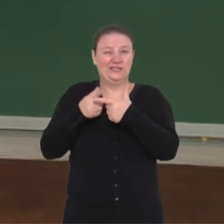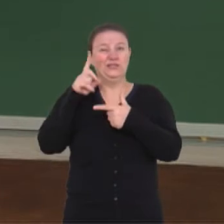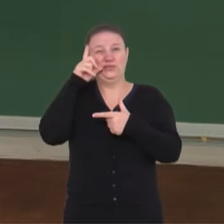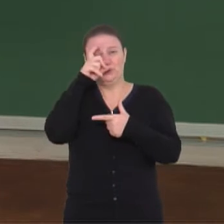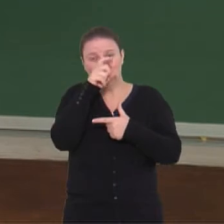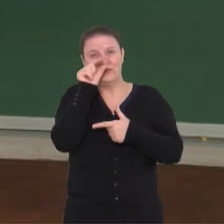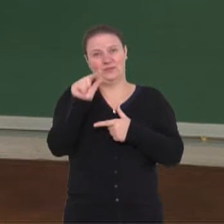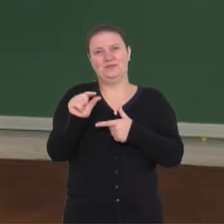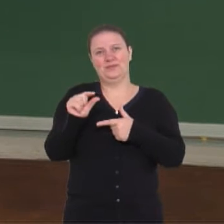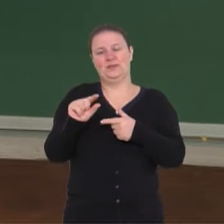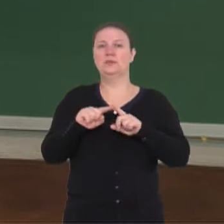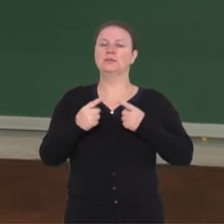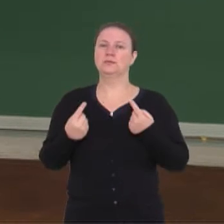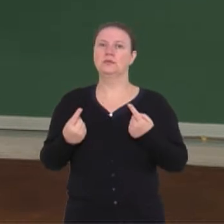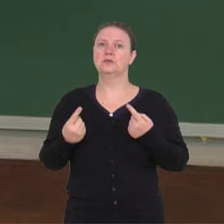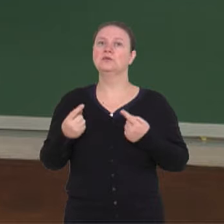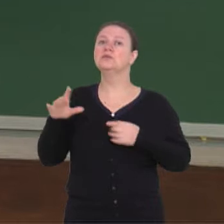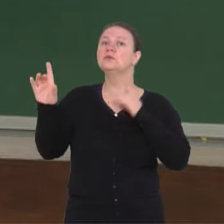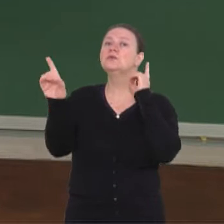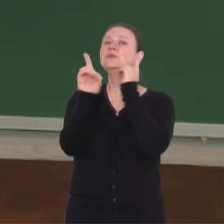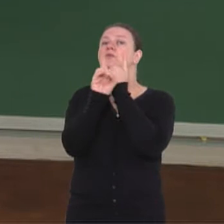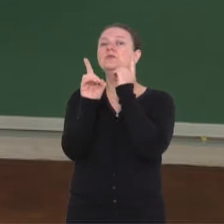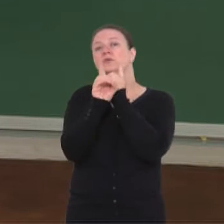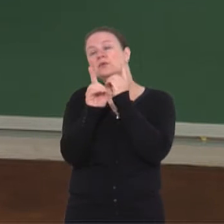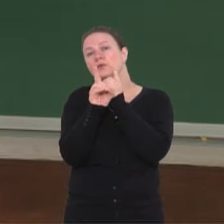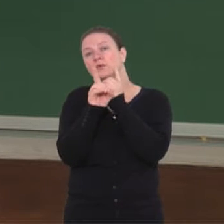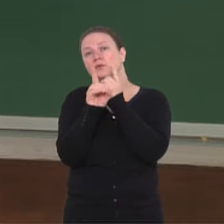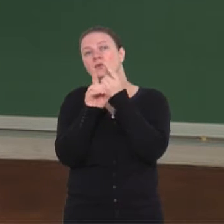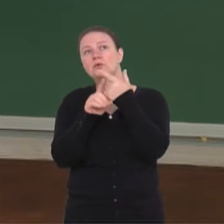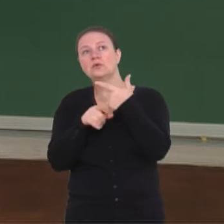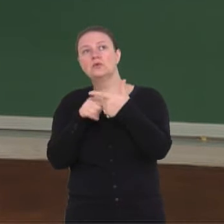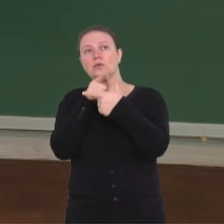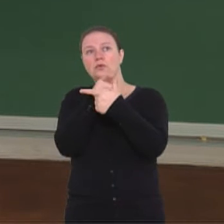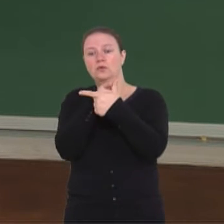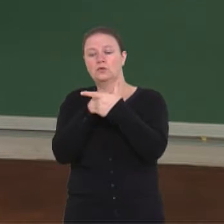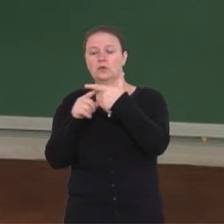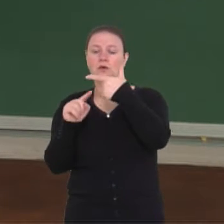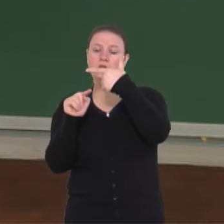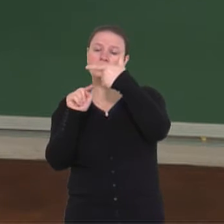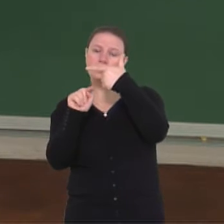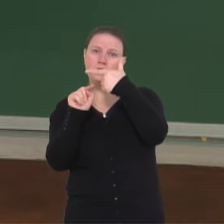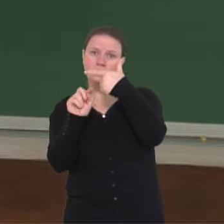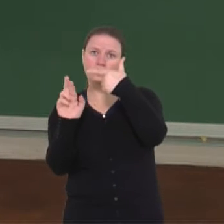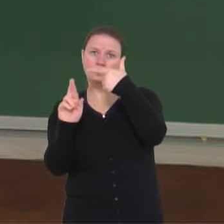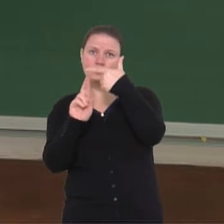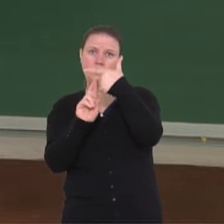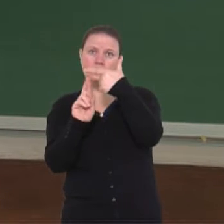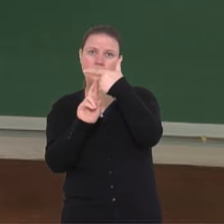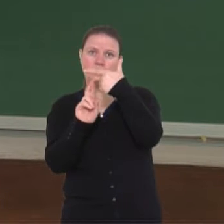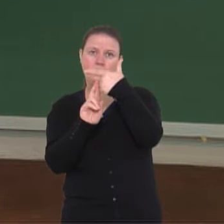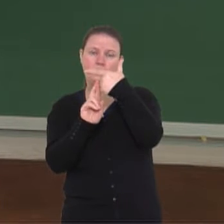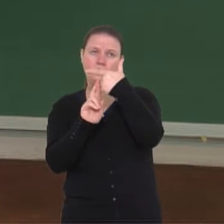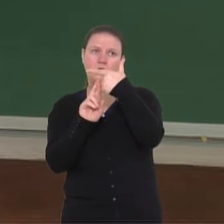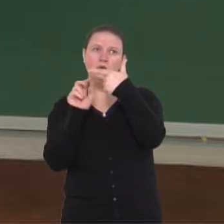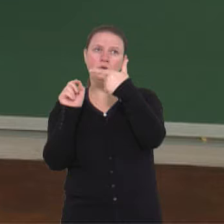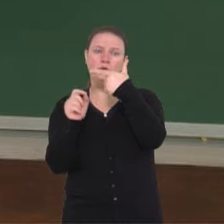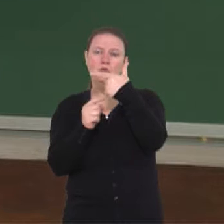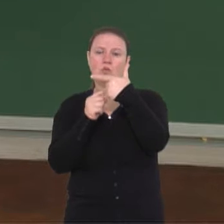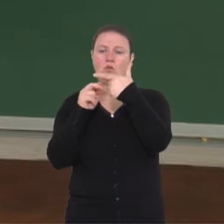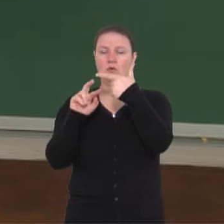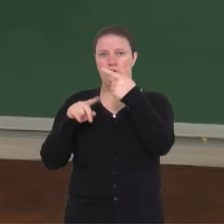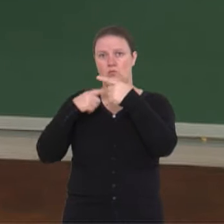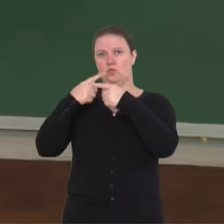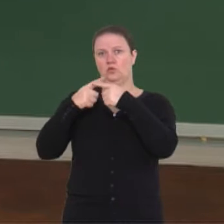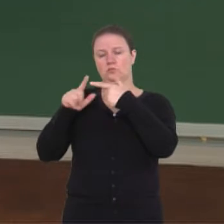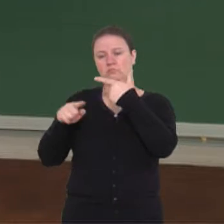mesmo algoritmo de divisão. Vamos achar um coeficiente que, multiplicado pelo divisor mais